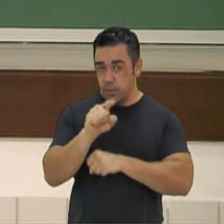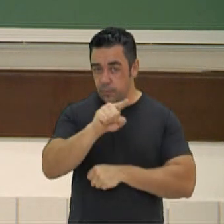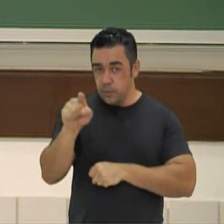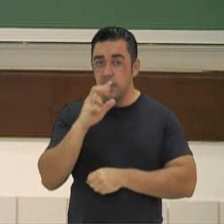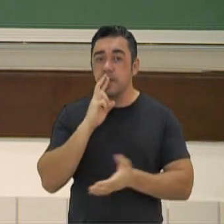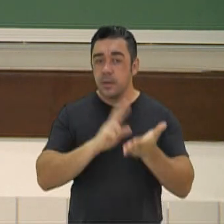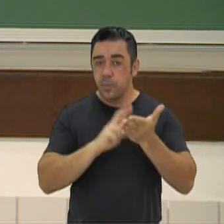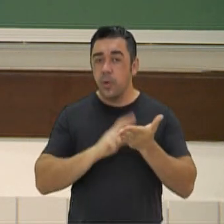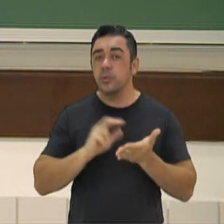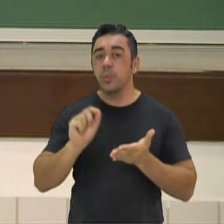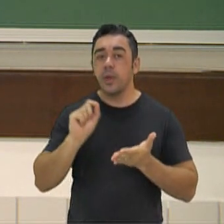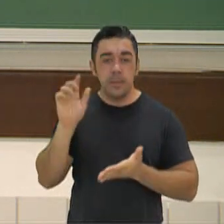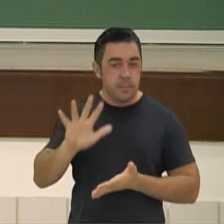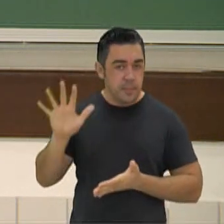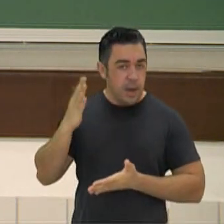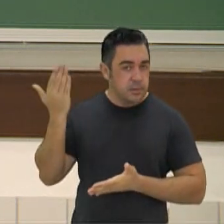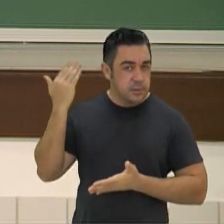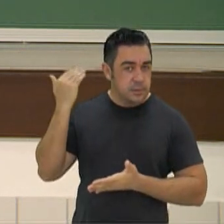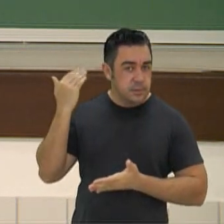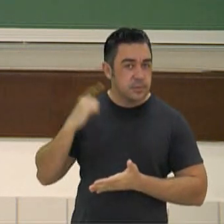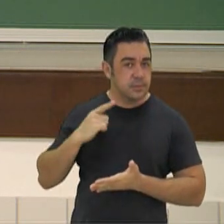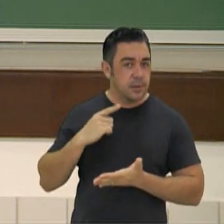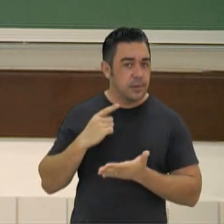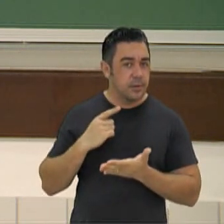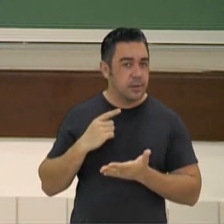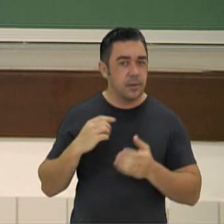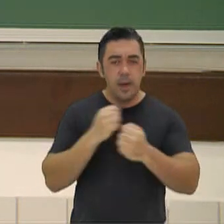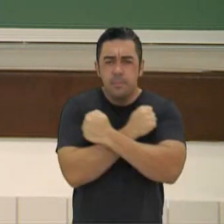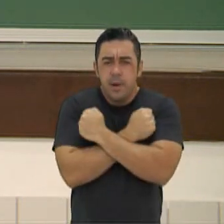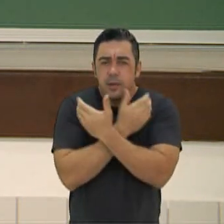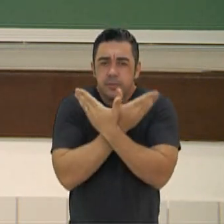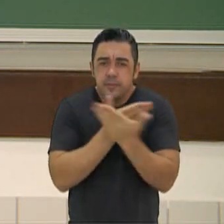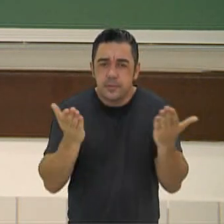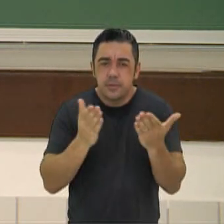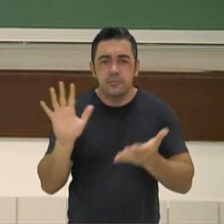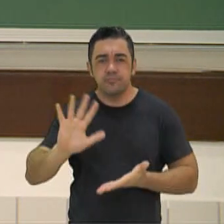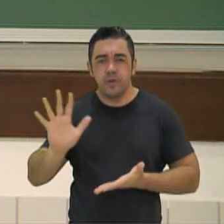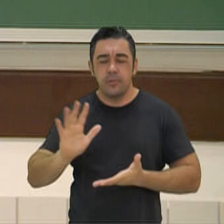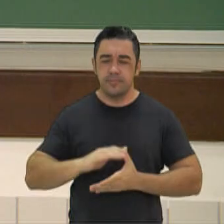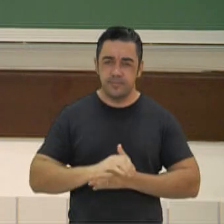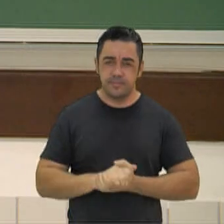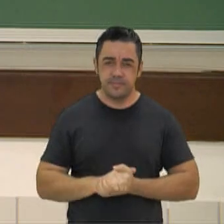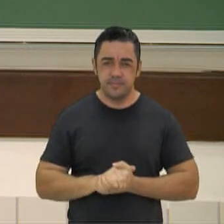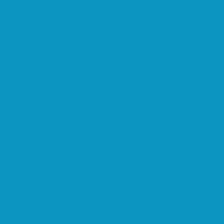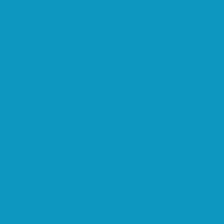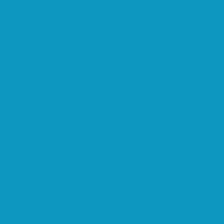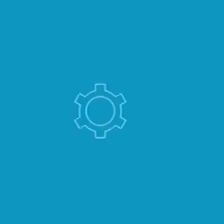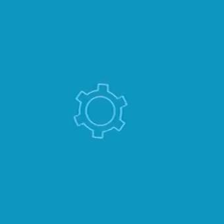comentários sobre a imagem que estava lá no início. Belezinha? Um abraço a todos e tchau, tchau!